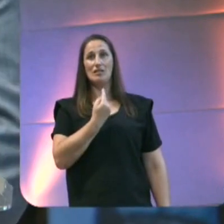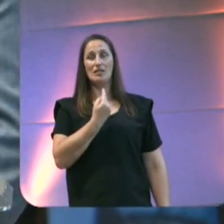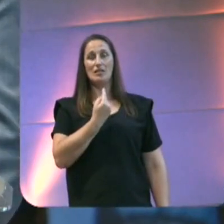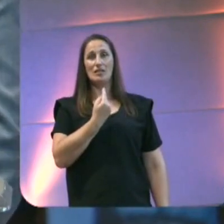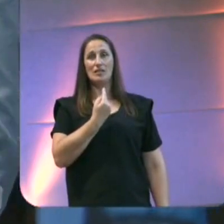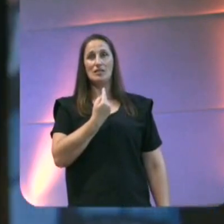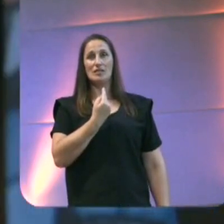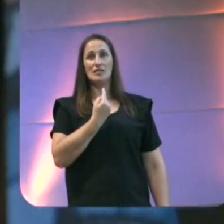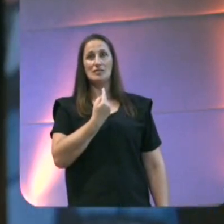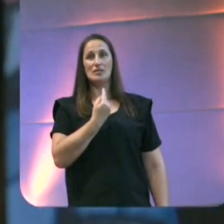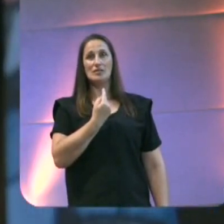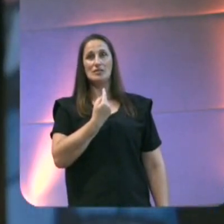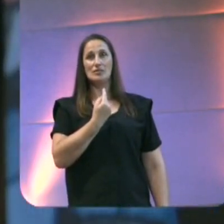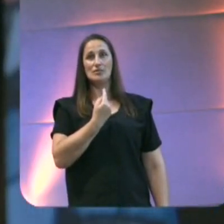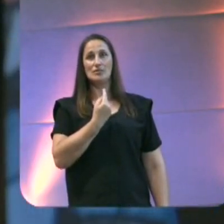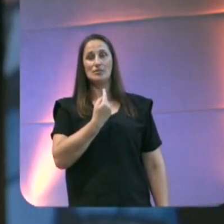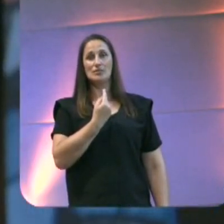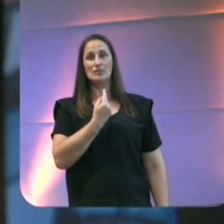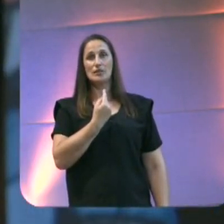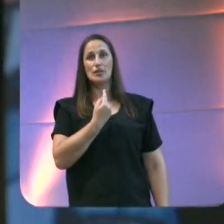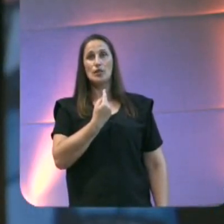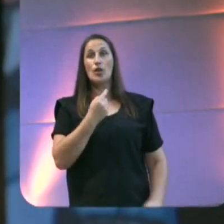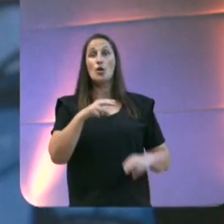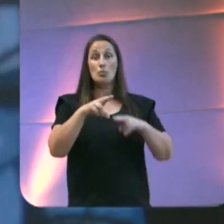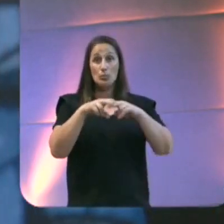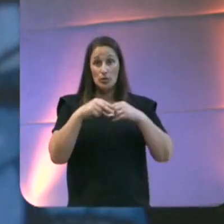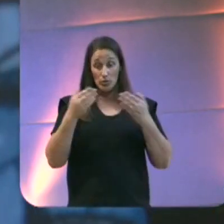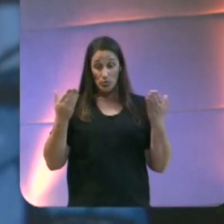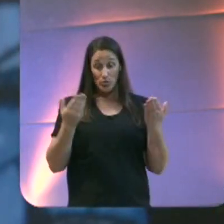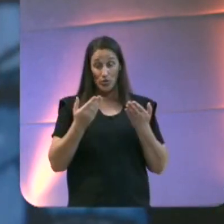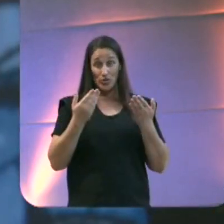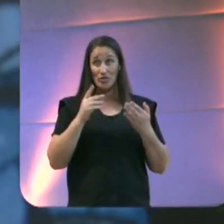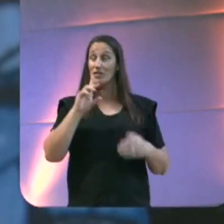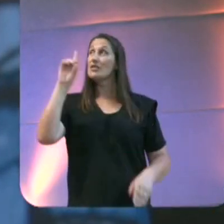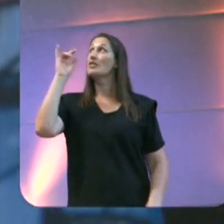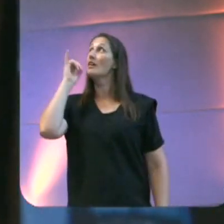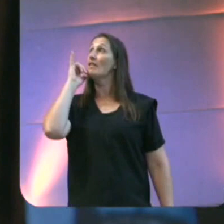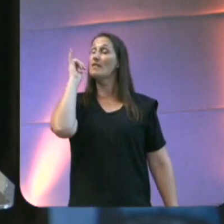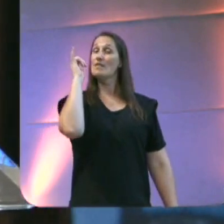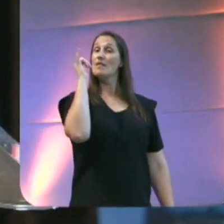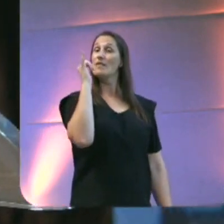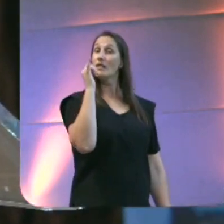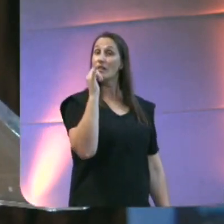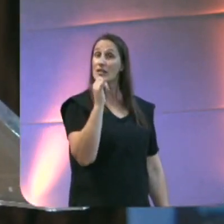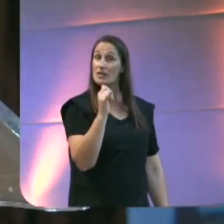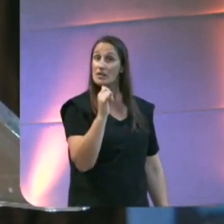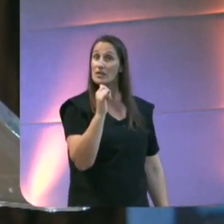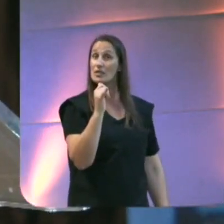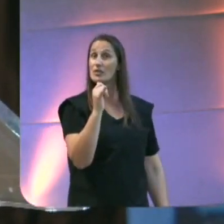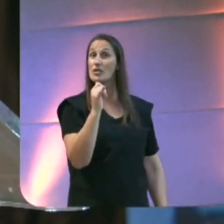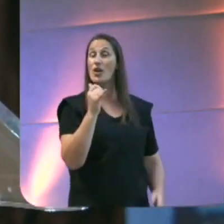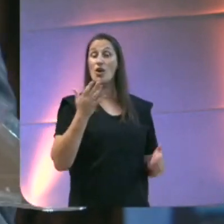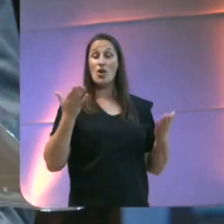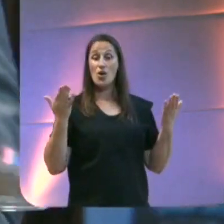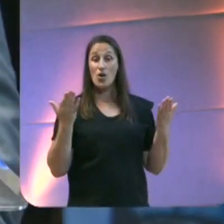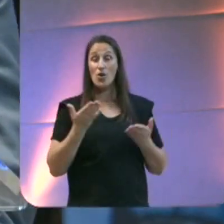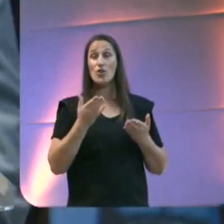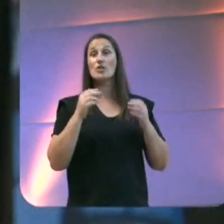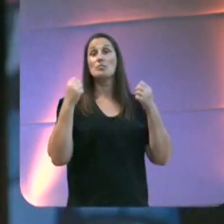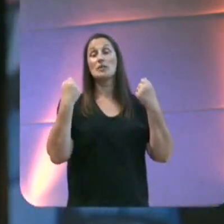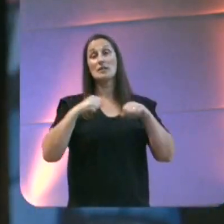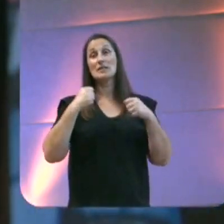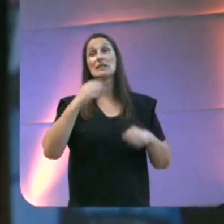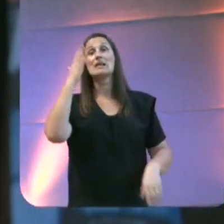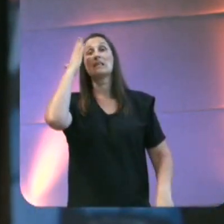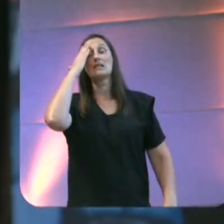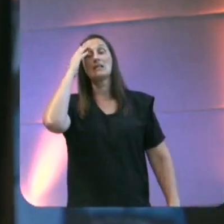Por isso hoje o Senhor está dizendo para algumas pessoas aqui: olha, está na hora de ser sábio e prudente na sua jornada